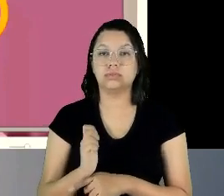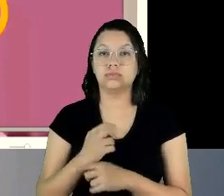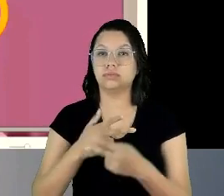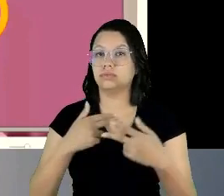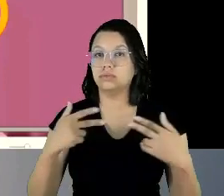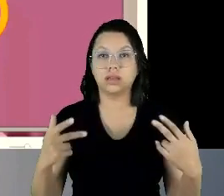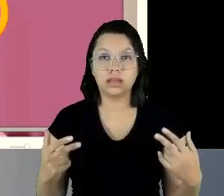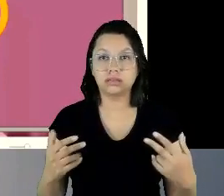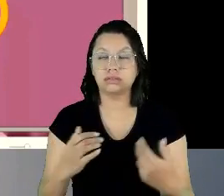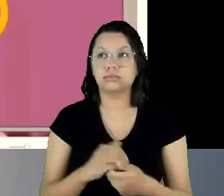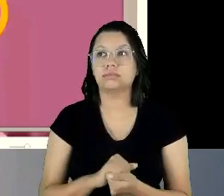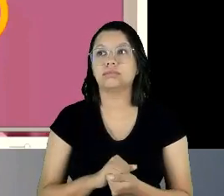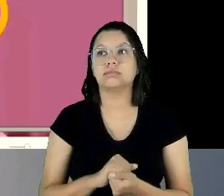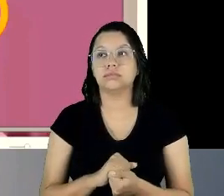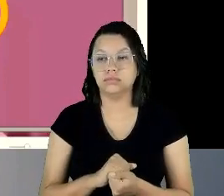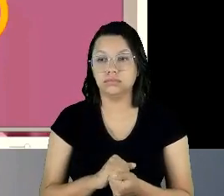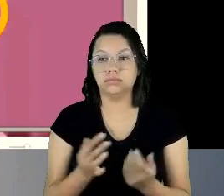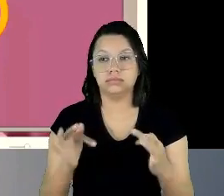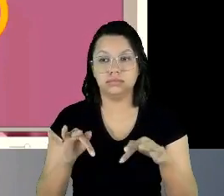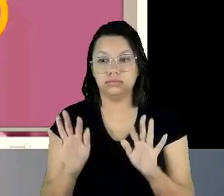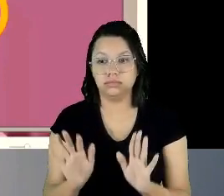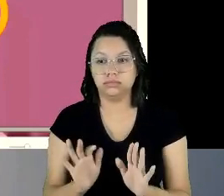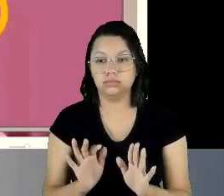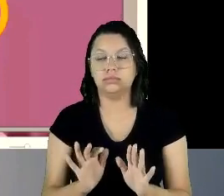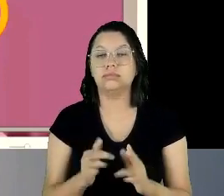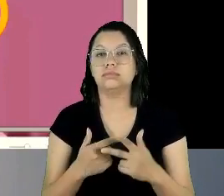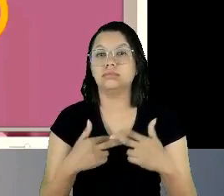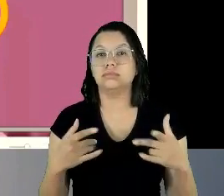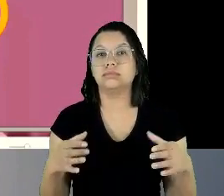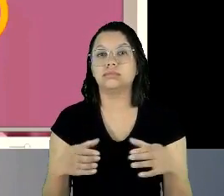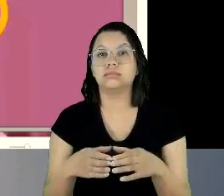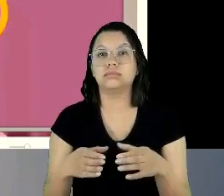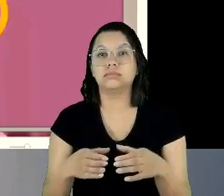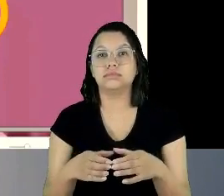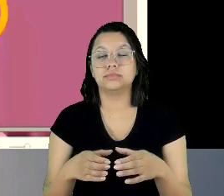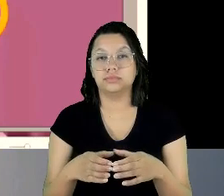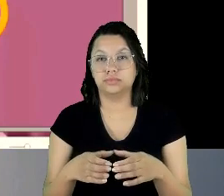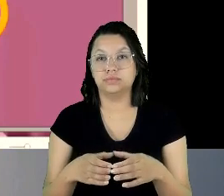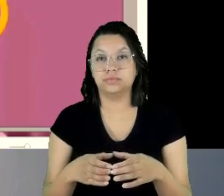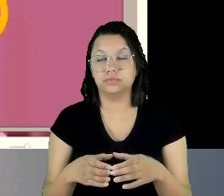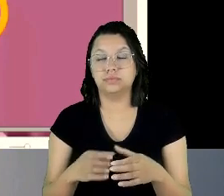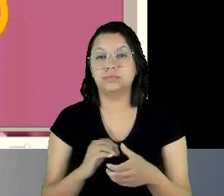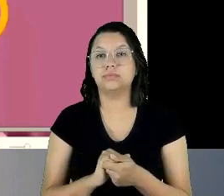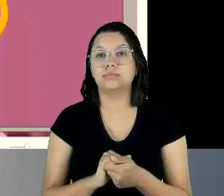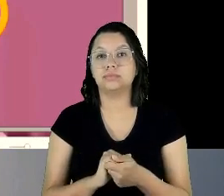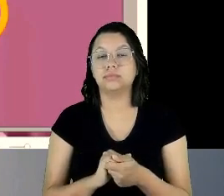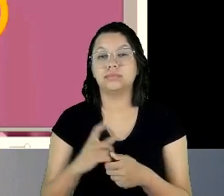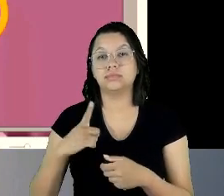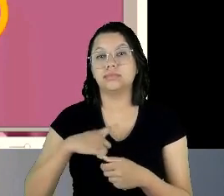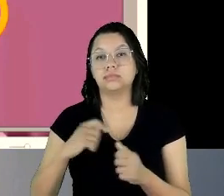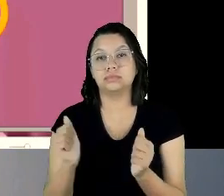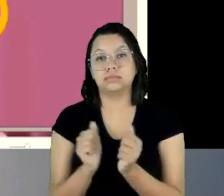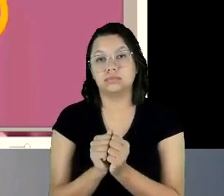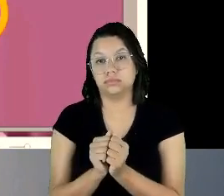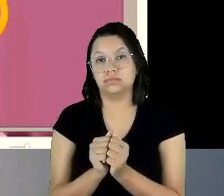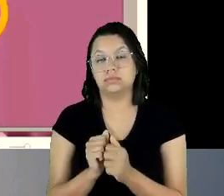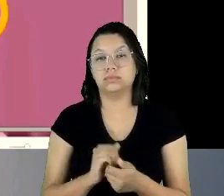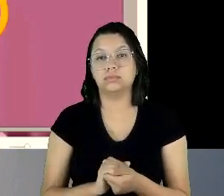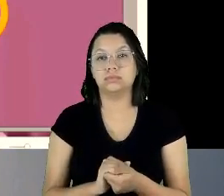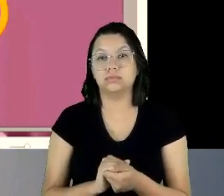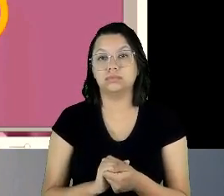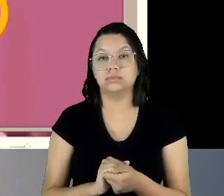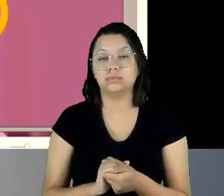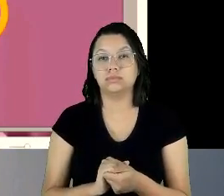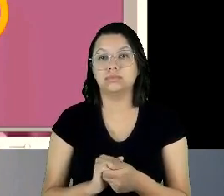de níveis, enfim, vários grupos e comissões que estiveram com a gente.